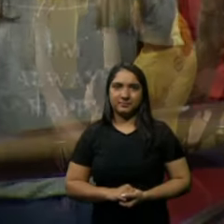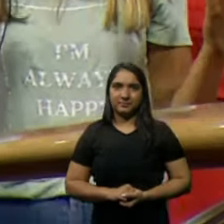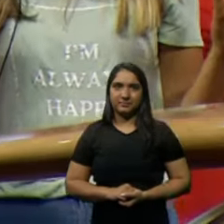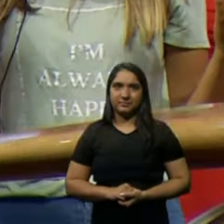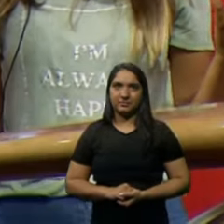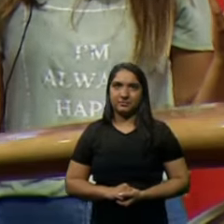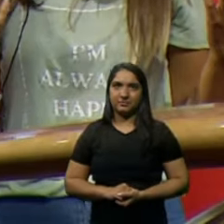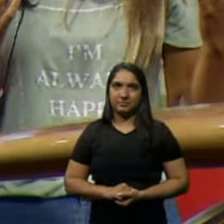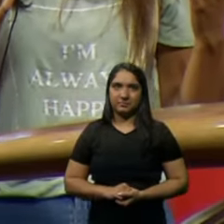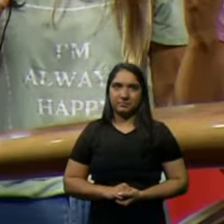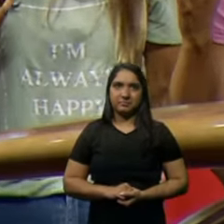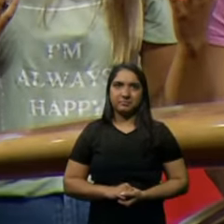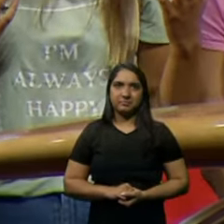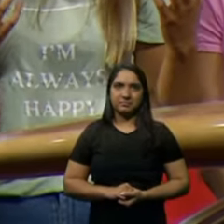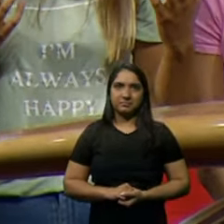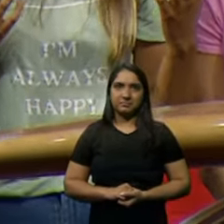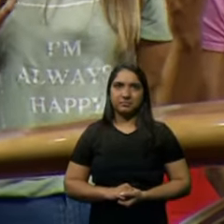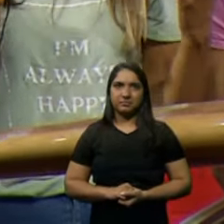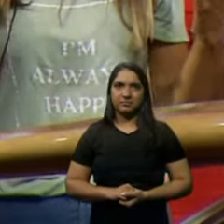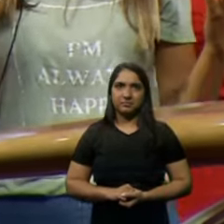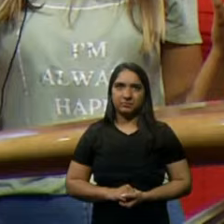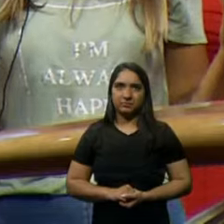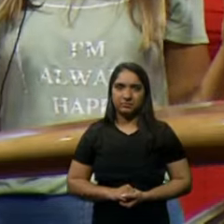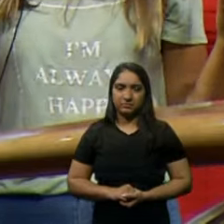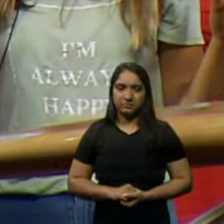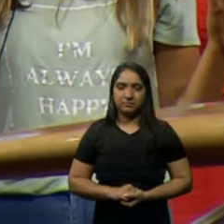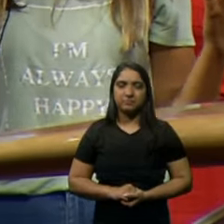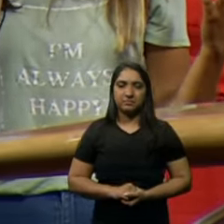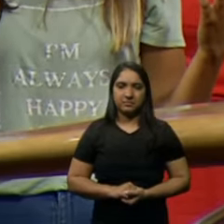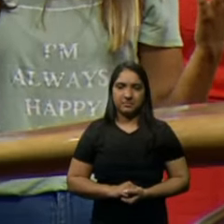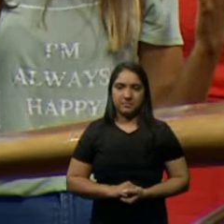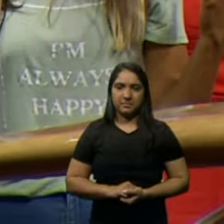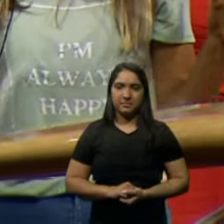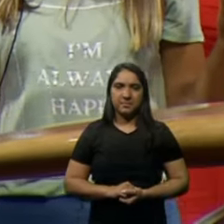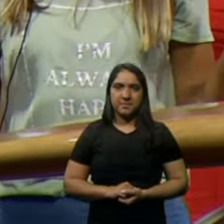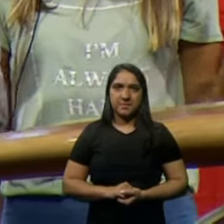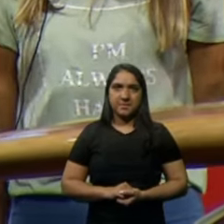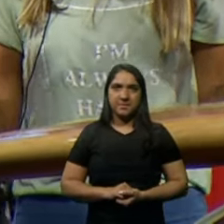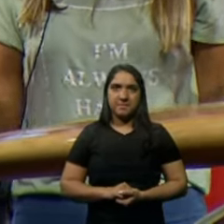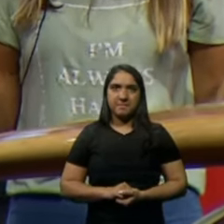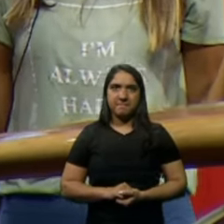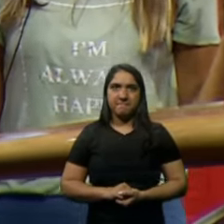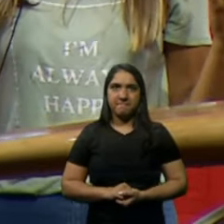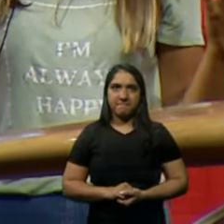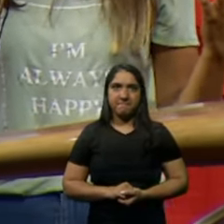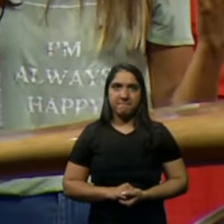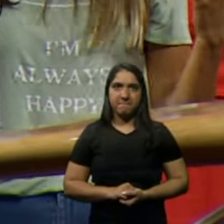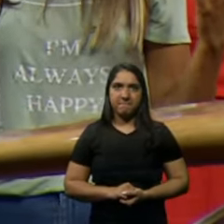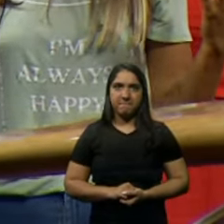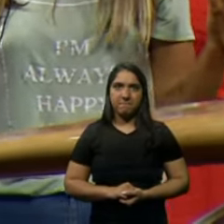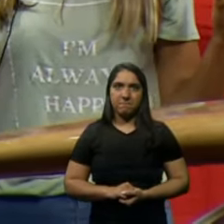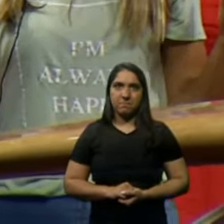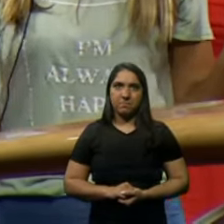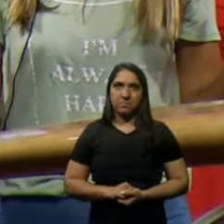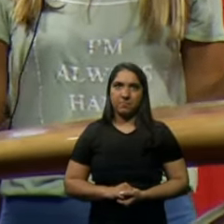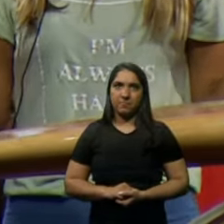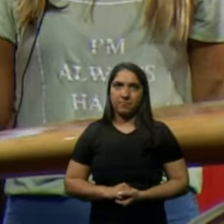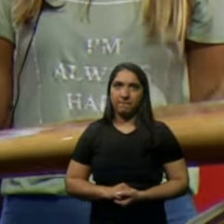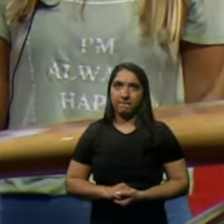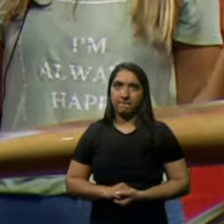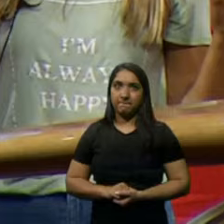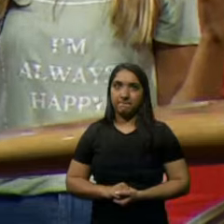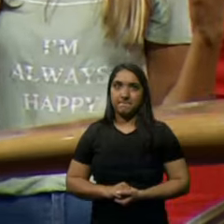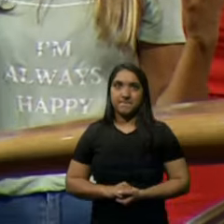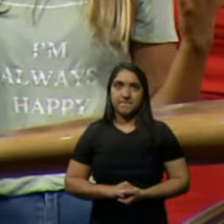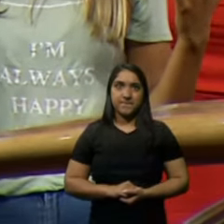mesma estou com 17 responde Que posições o saque posições via Sophia para quem